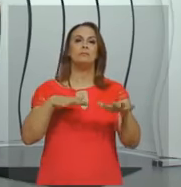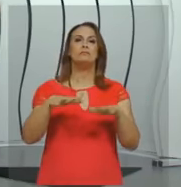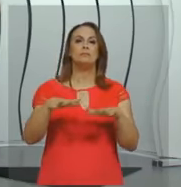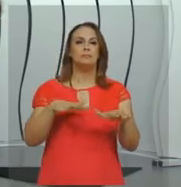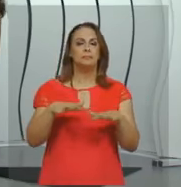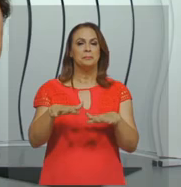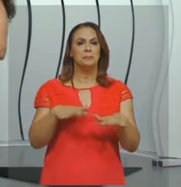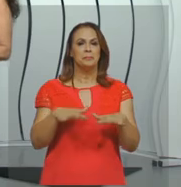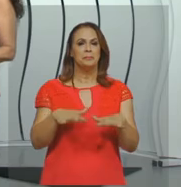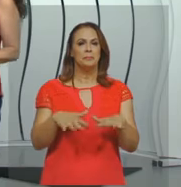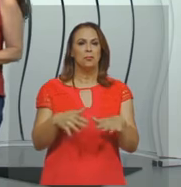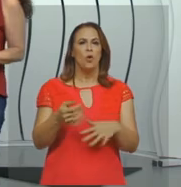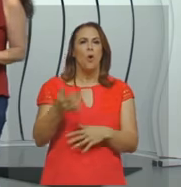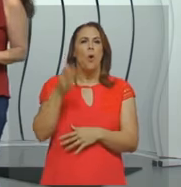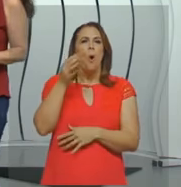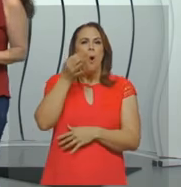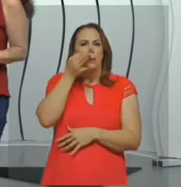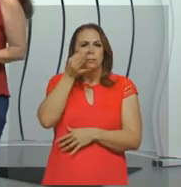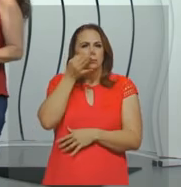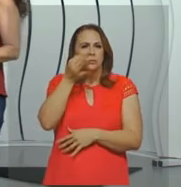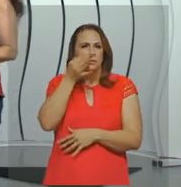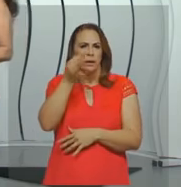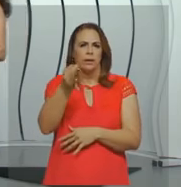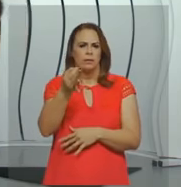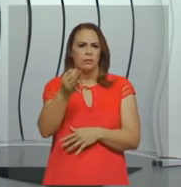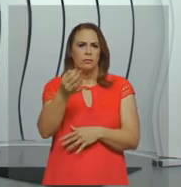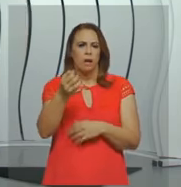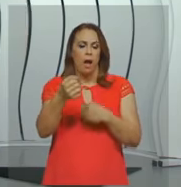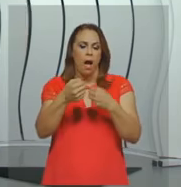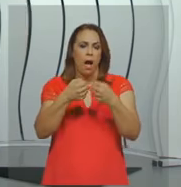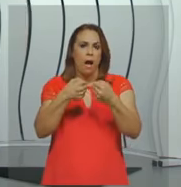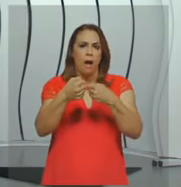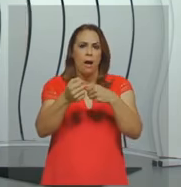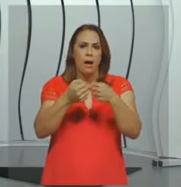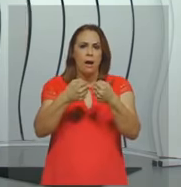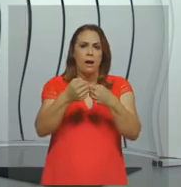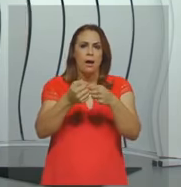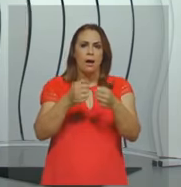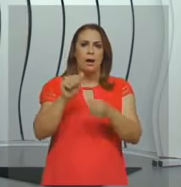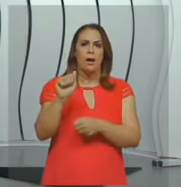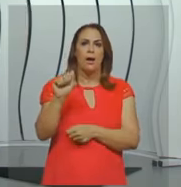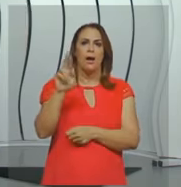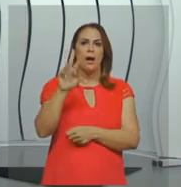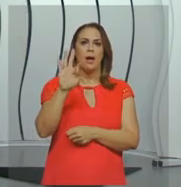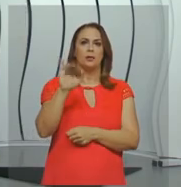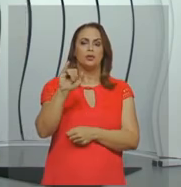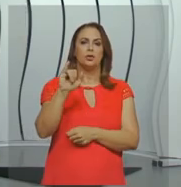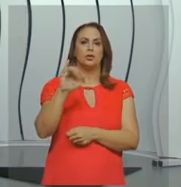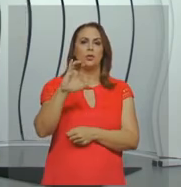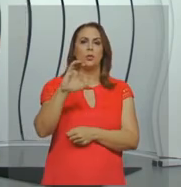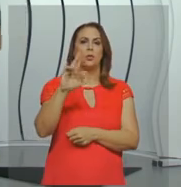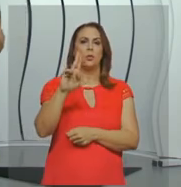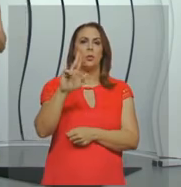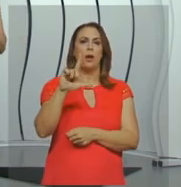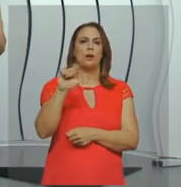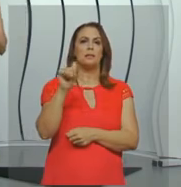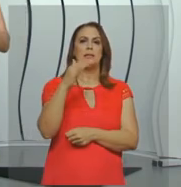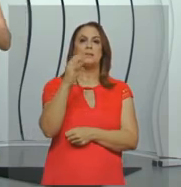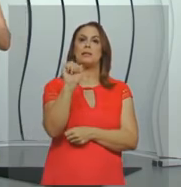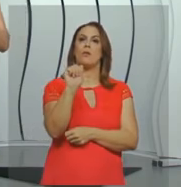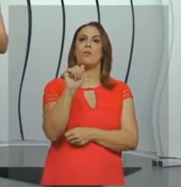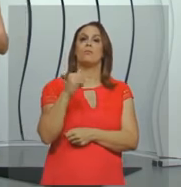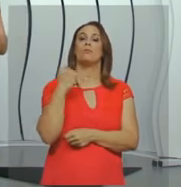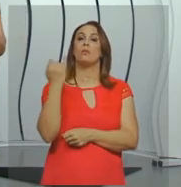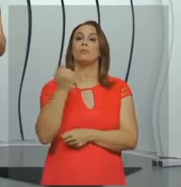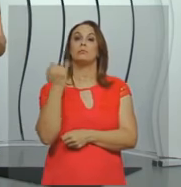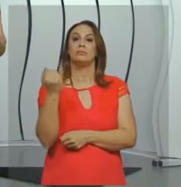a articulação ela é importante. O nosso músculo, juntamente com o esqueleto e as articulações, eles fazem um papel